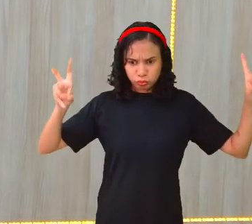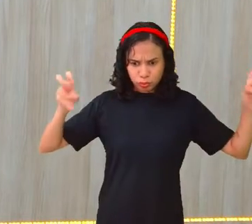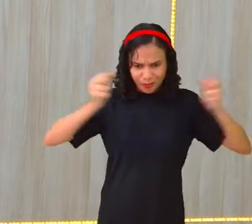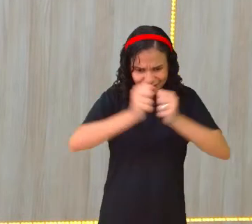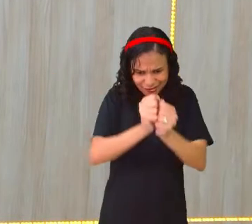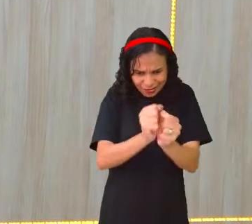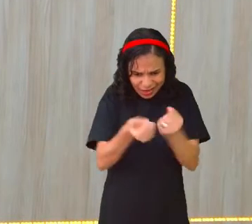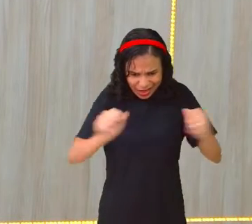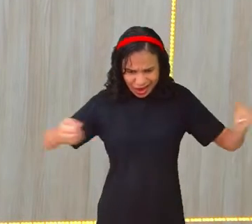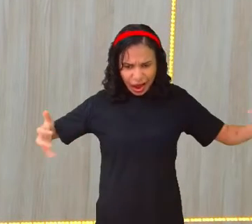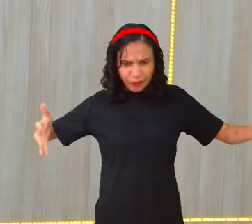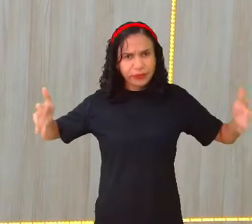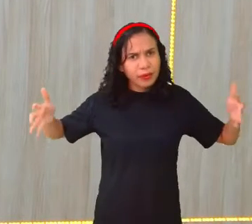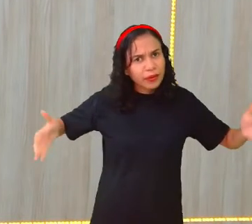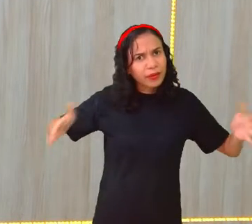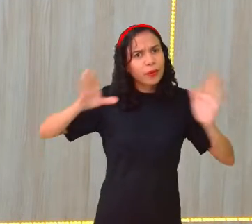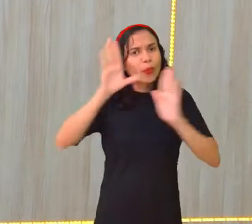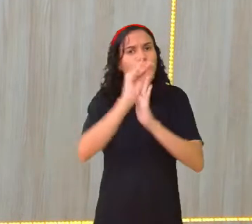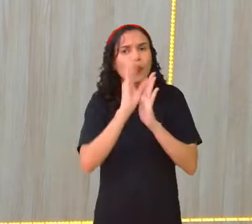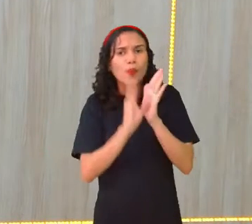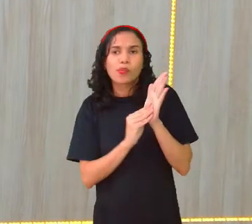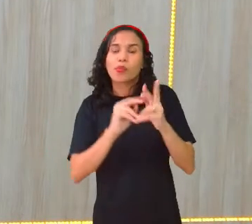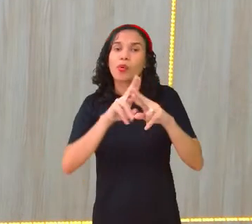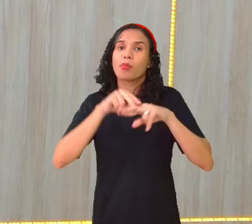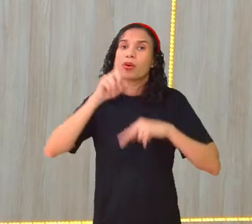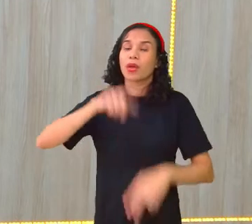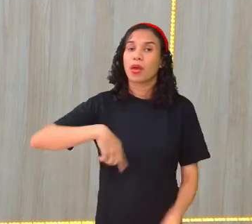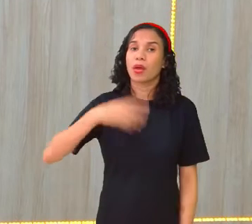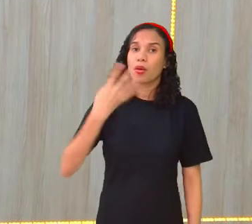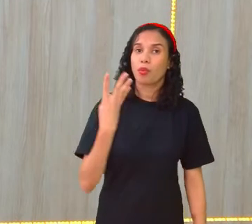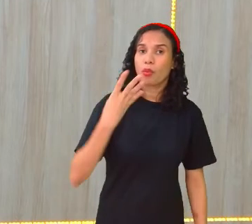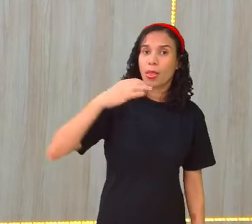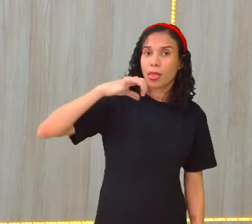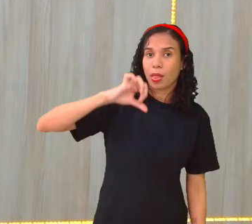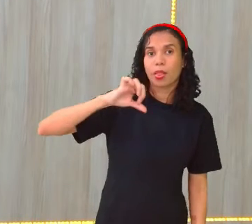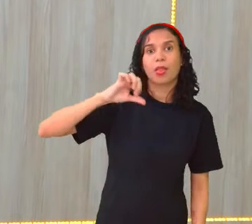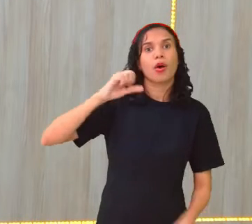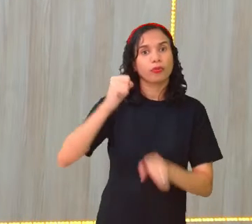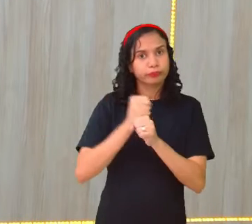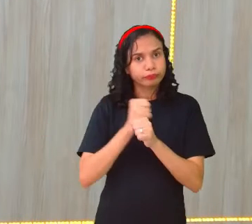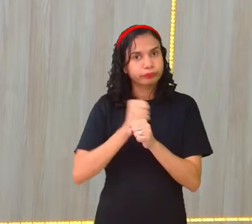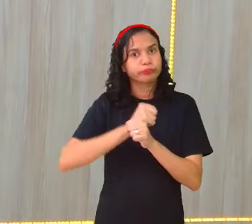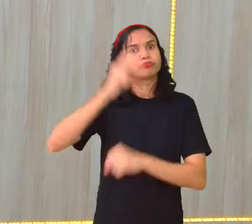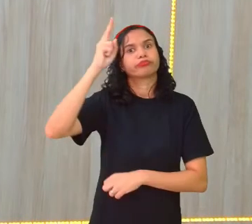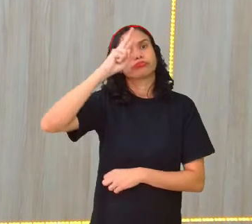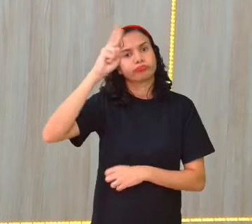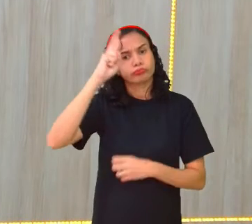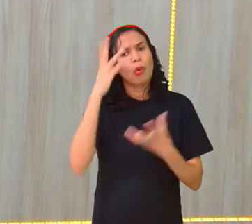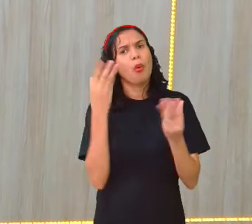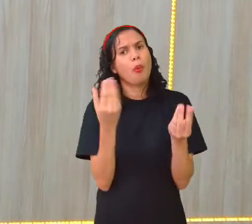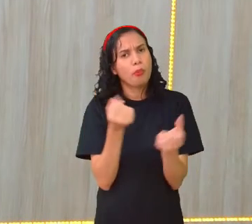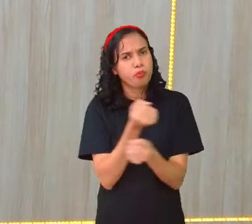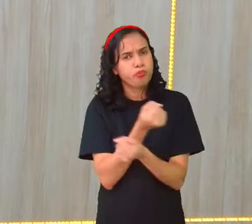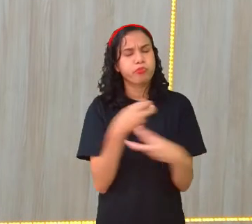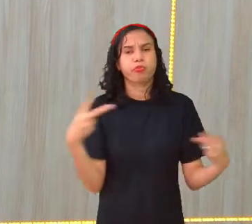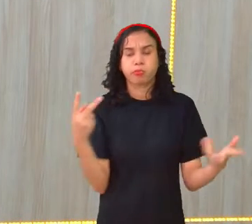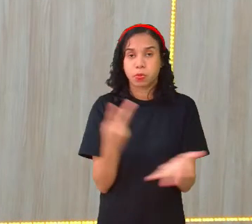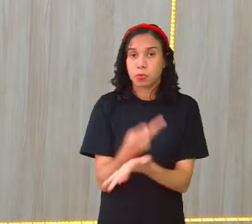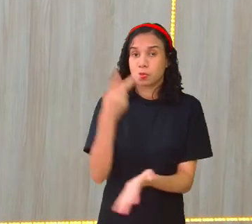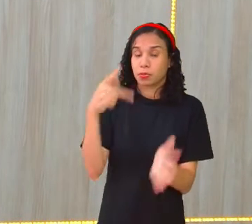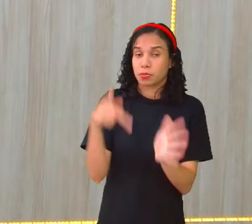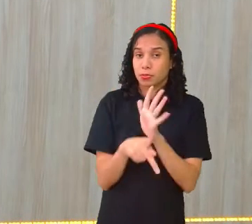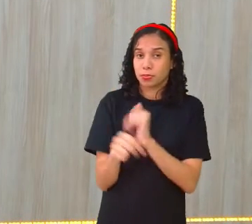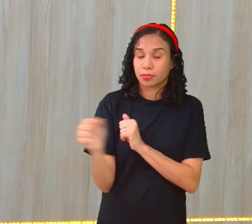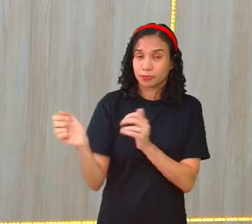grande esse conteúdo? Porque foram 49 anos de história, viu? É muita coisa que aconteceu nesse